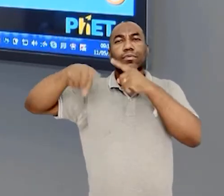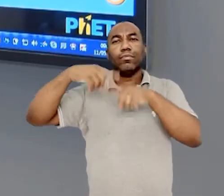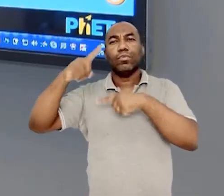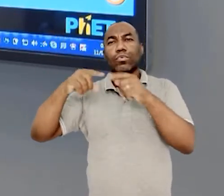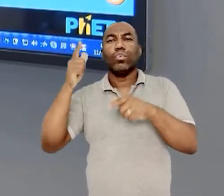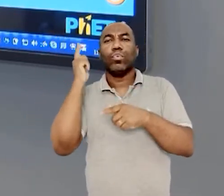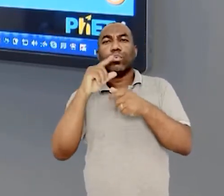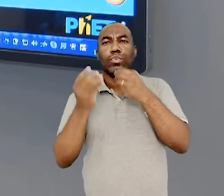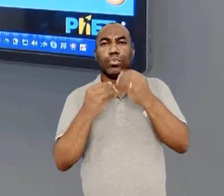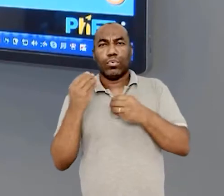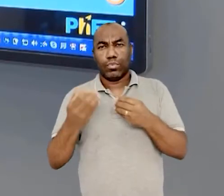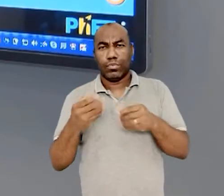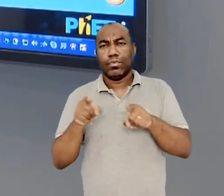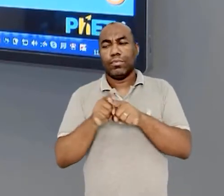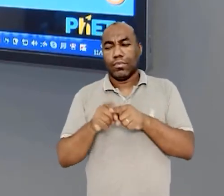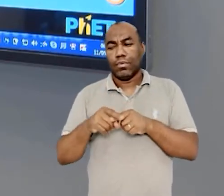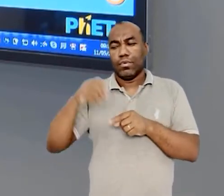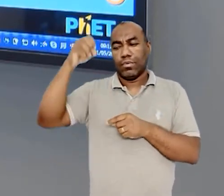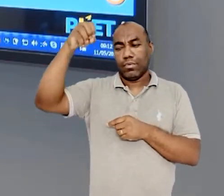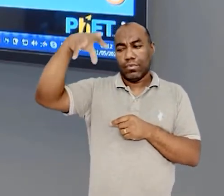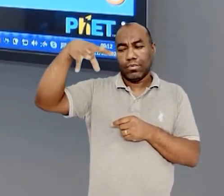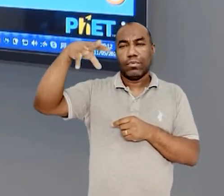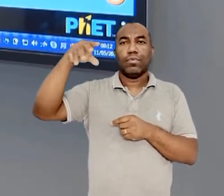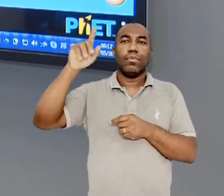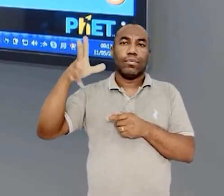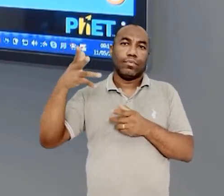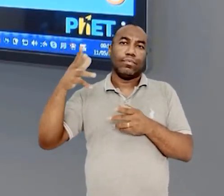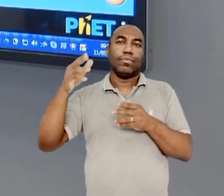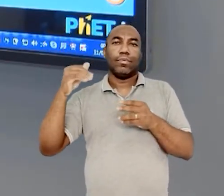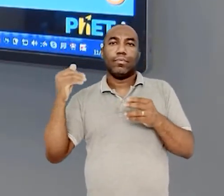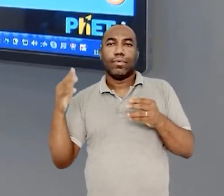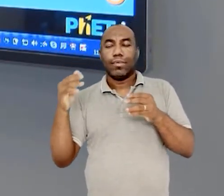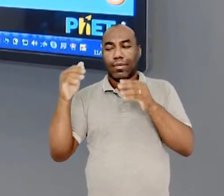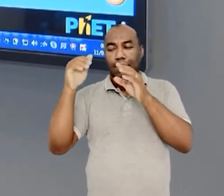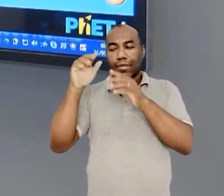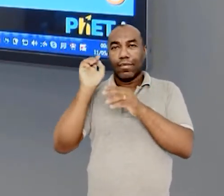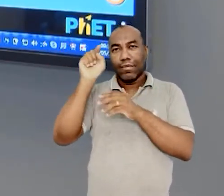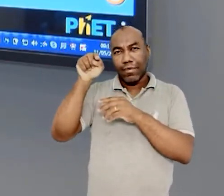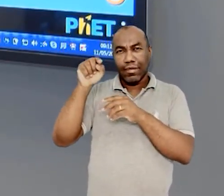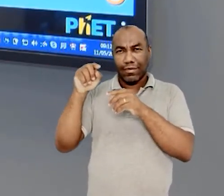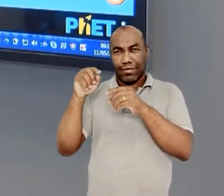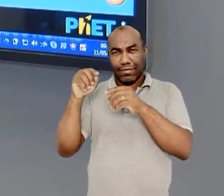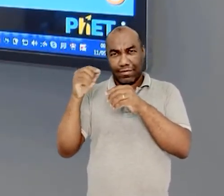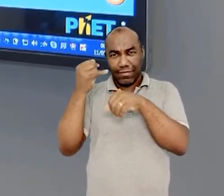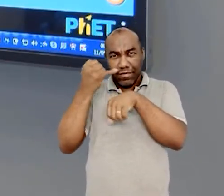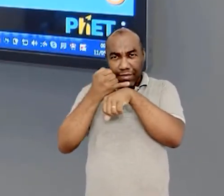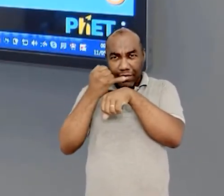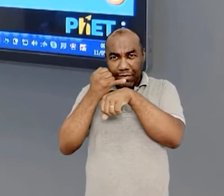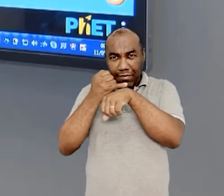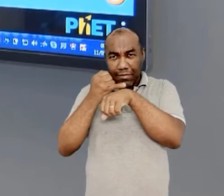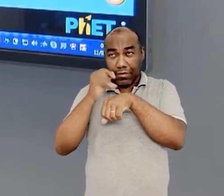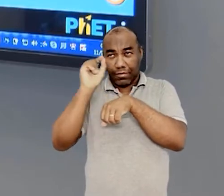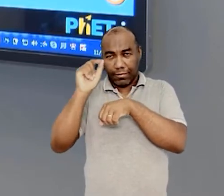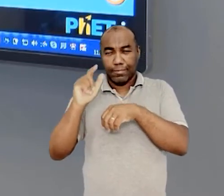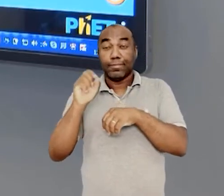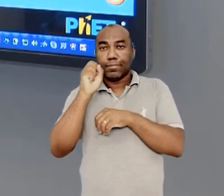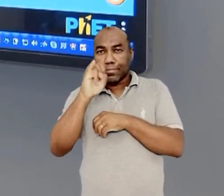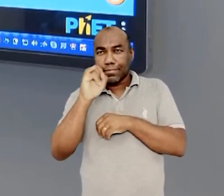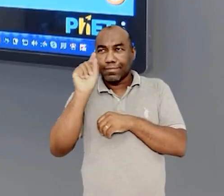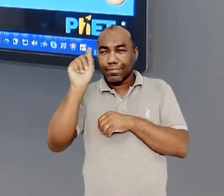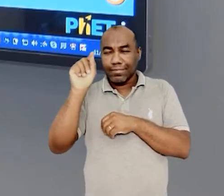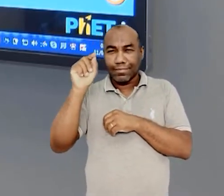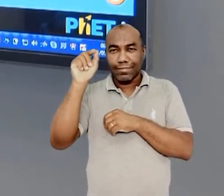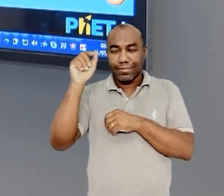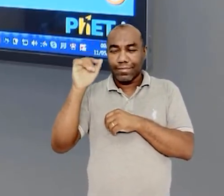próximo condutor vai nessa lateral da lâmpada, nessa partezinha metálica. Veja bem, se você